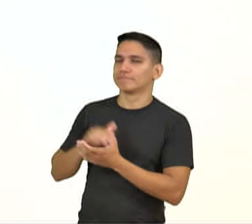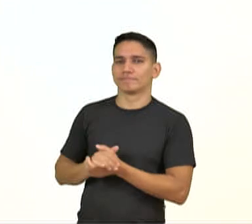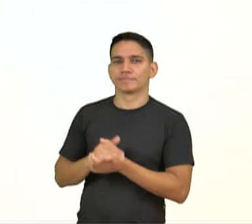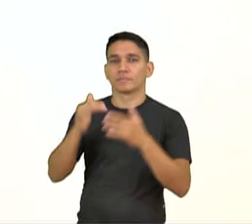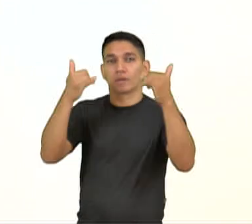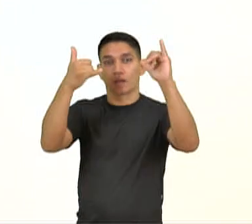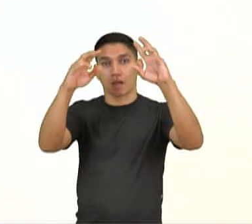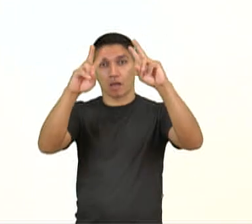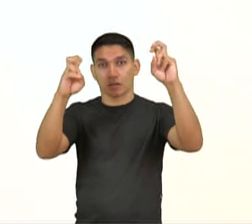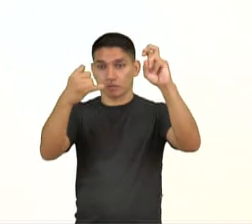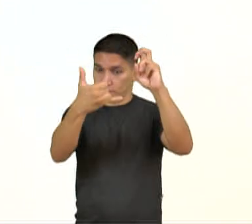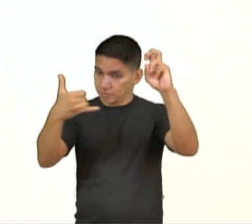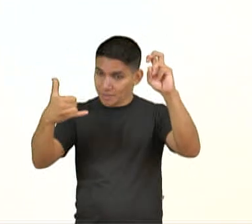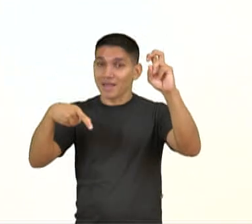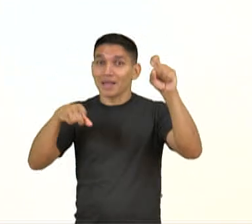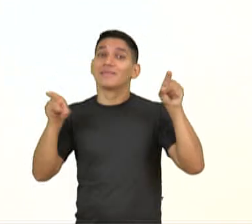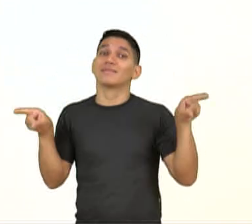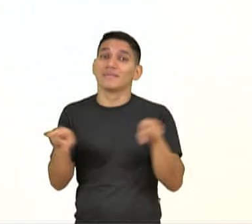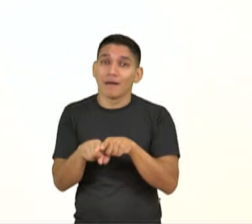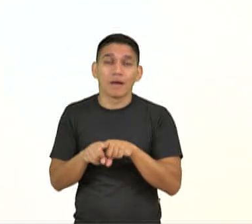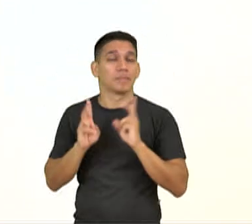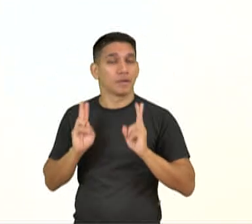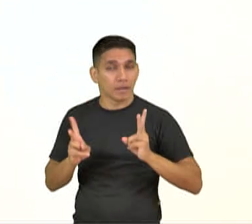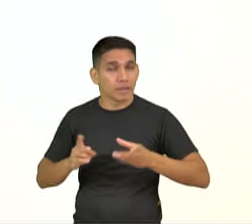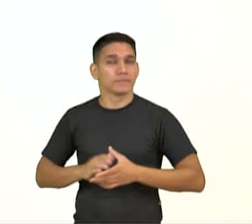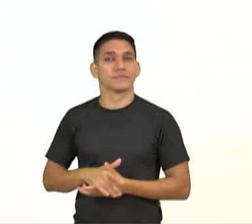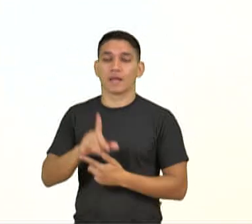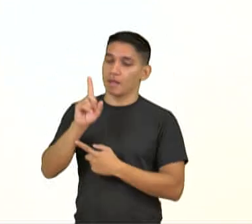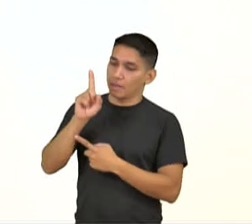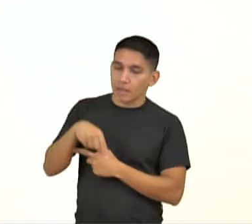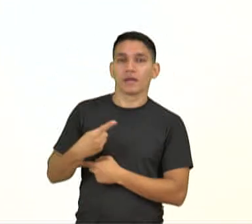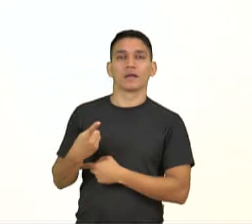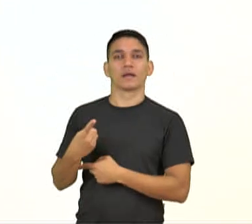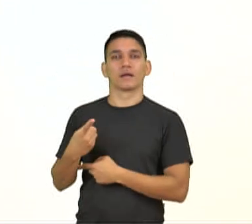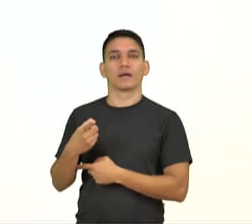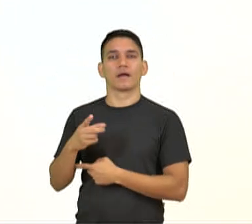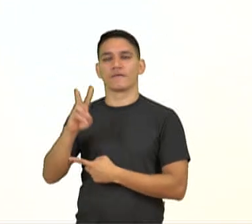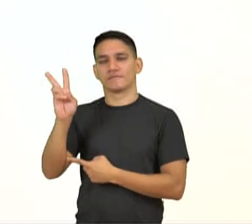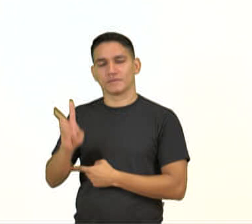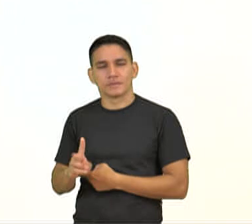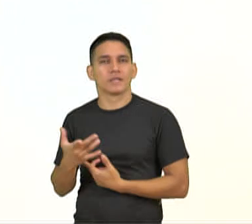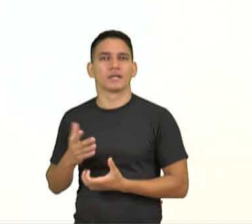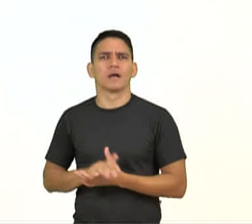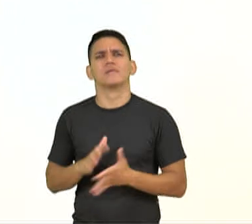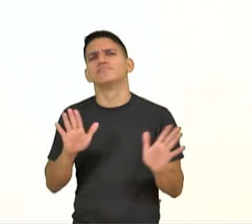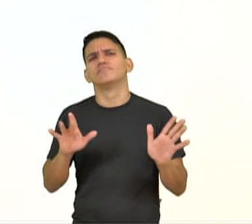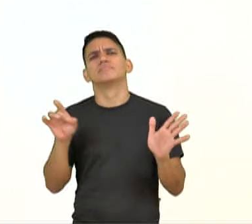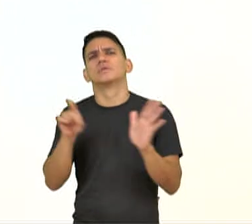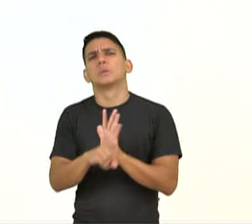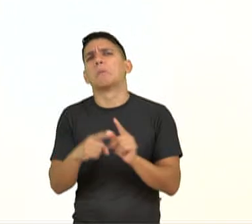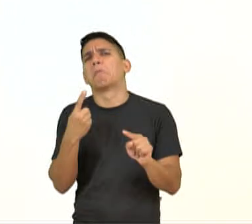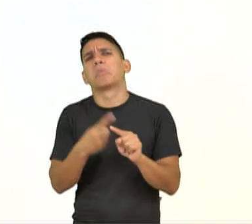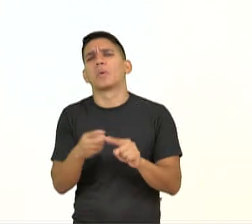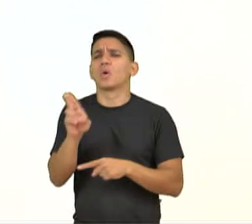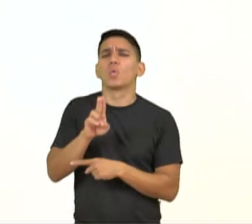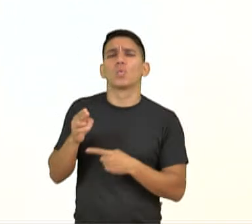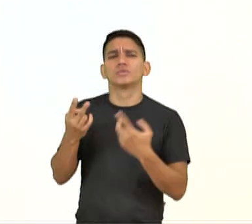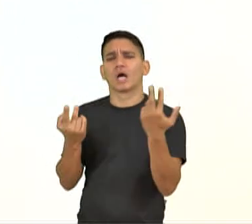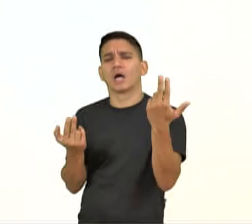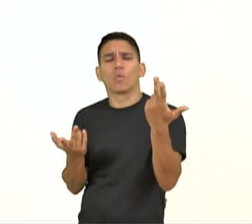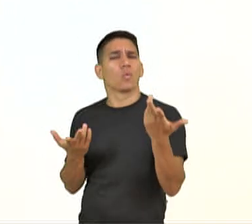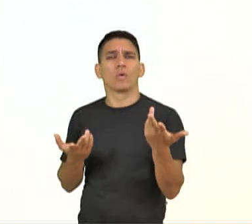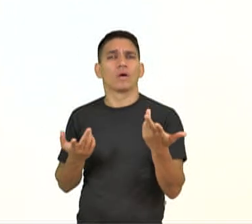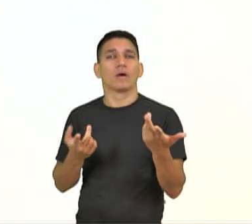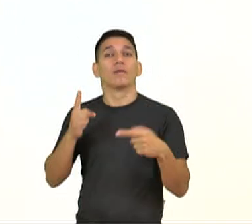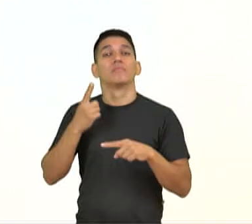do indicativo, de venezuelanos. Agora, por que é feito esse uso? Por que será que a notícia,